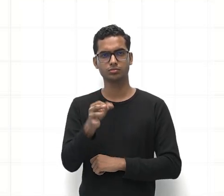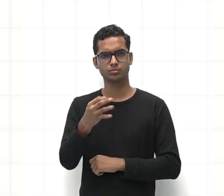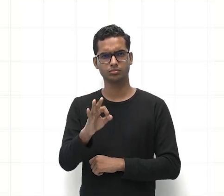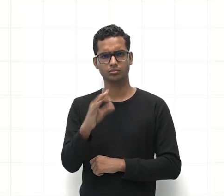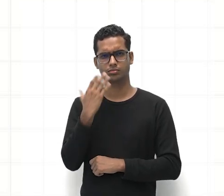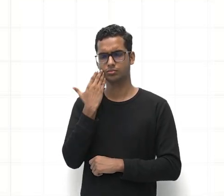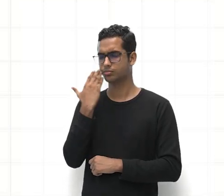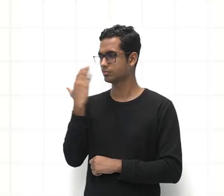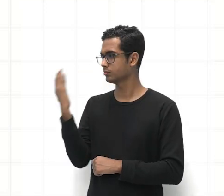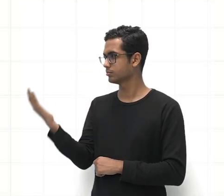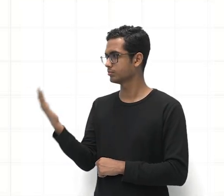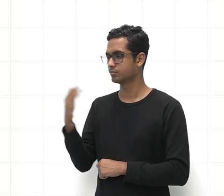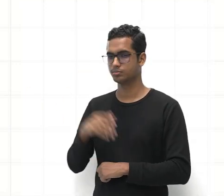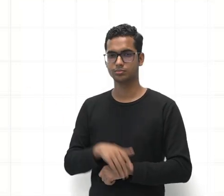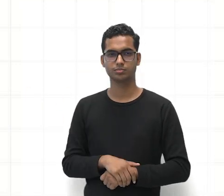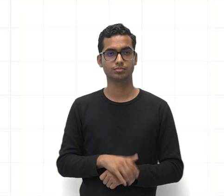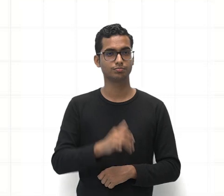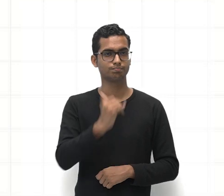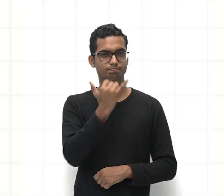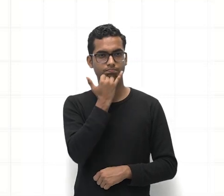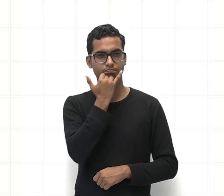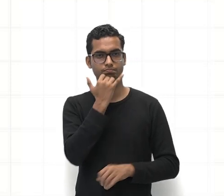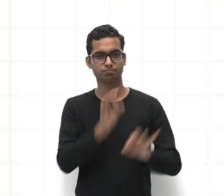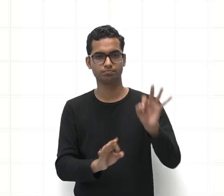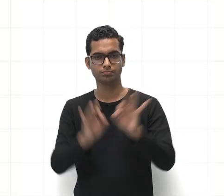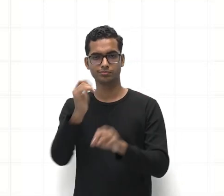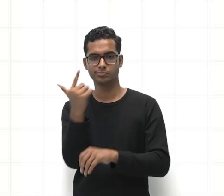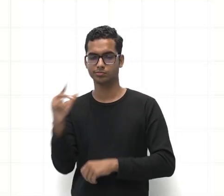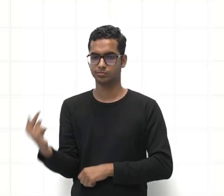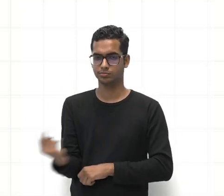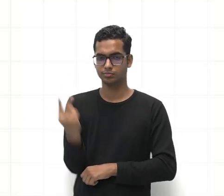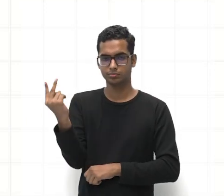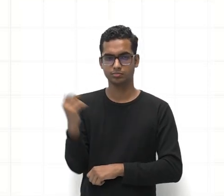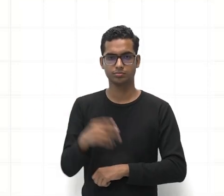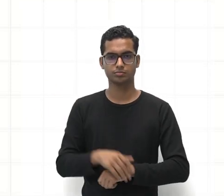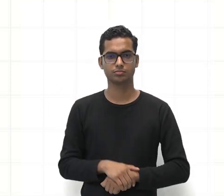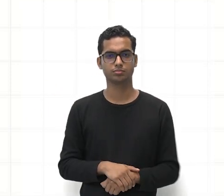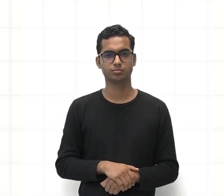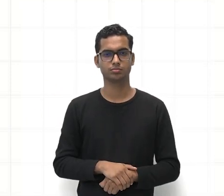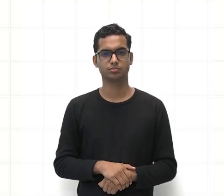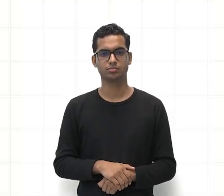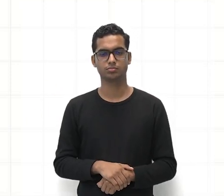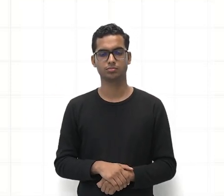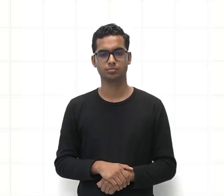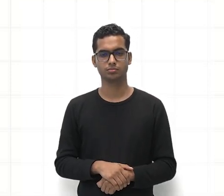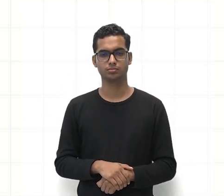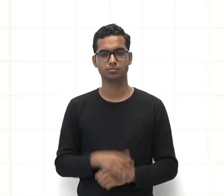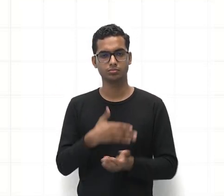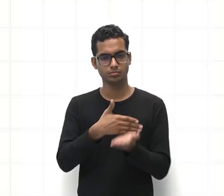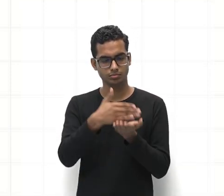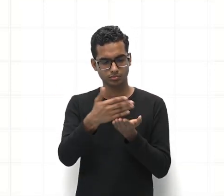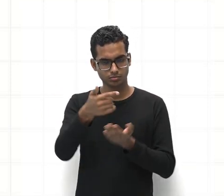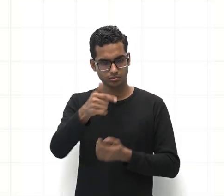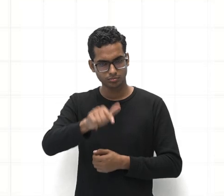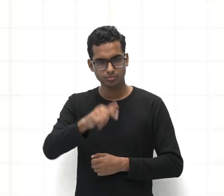Certo? Perdão aqui já está calculando outro valor, que é de 2... Pronto, agora sim, R$